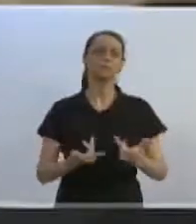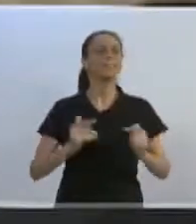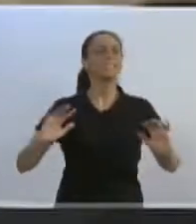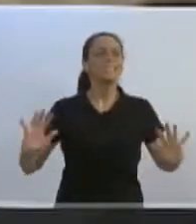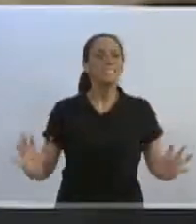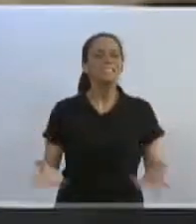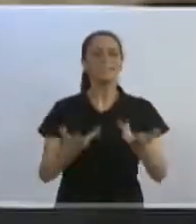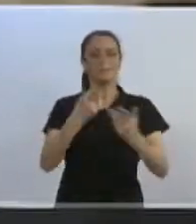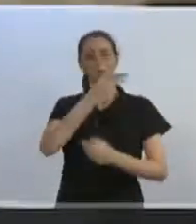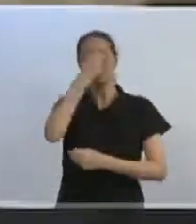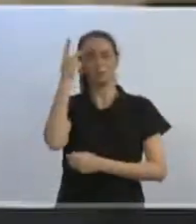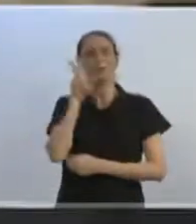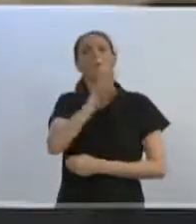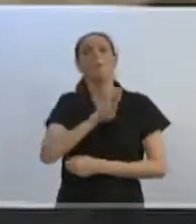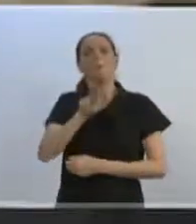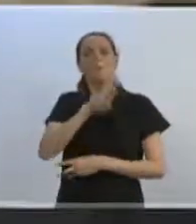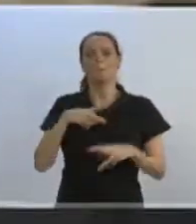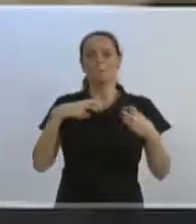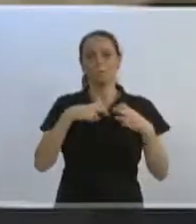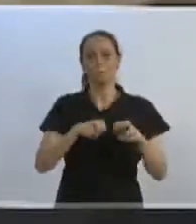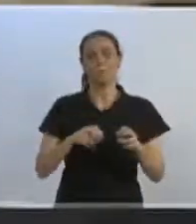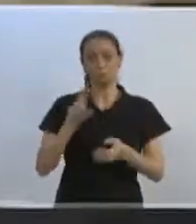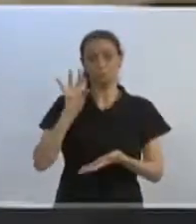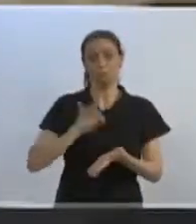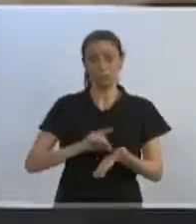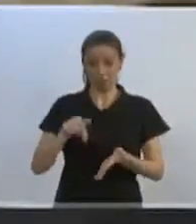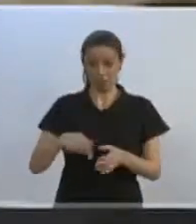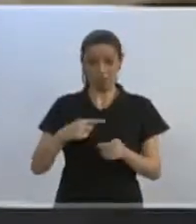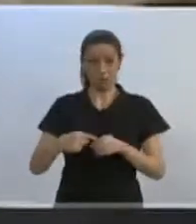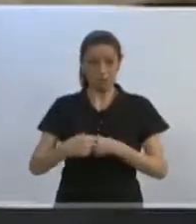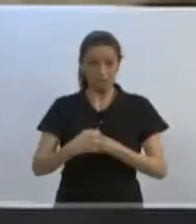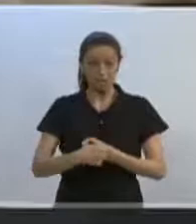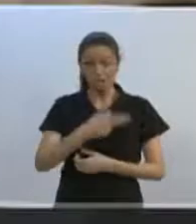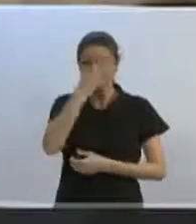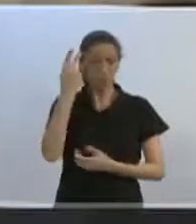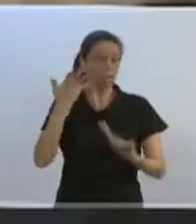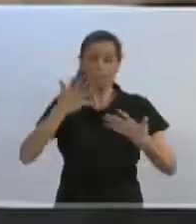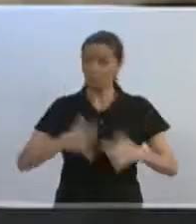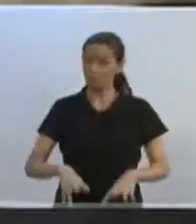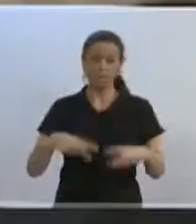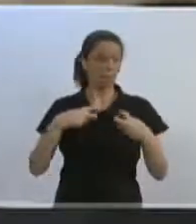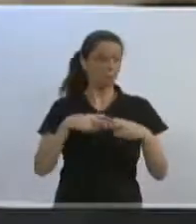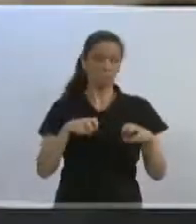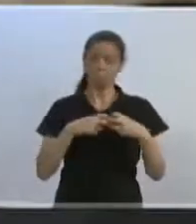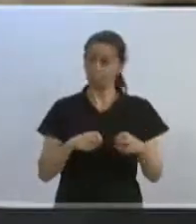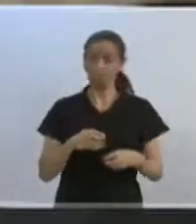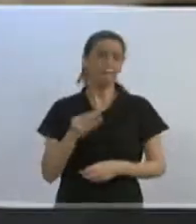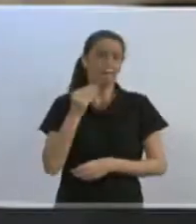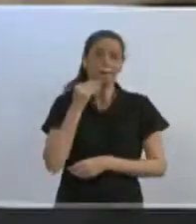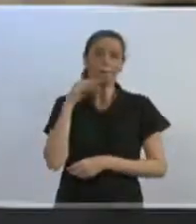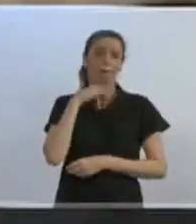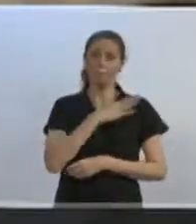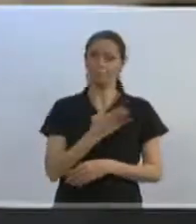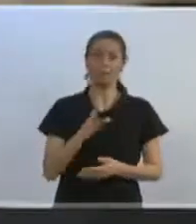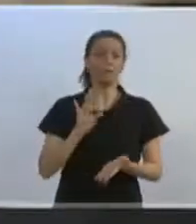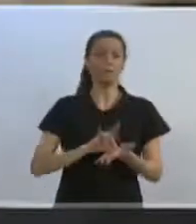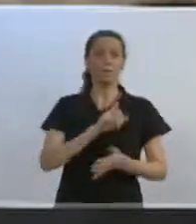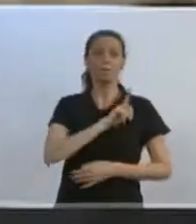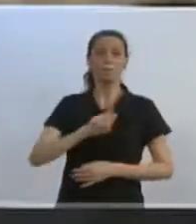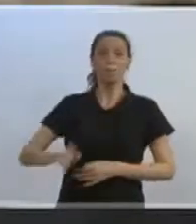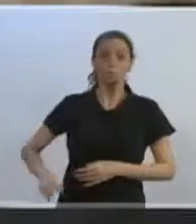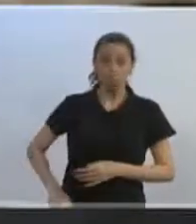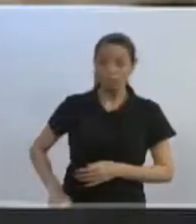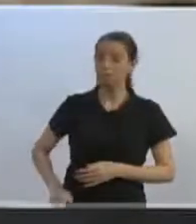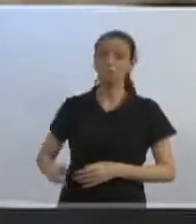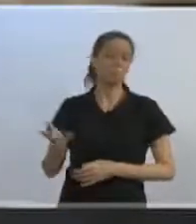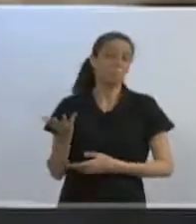nós vimos hoje, que nós estamos vendo hoje na cidade, é um desmantelamento do transporte público e é óbvio, cada vez mais o governo não faz isso e cada